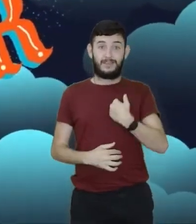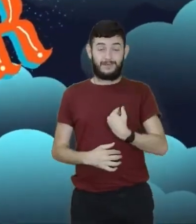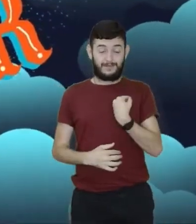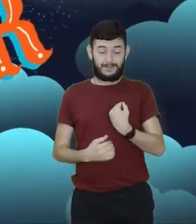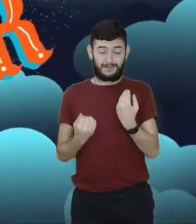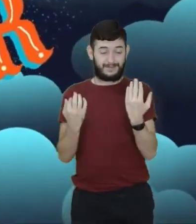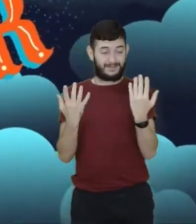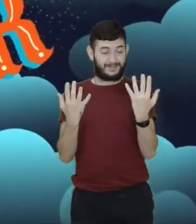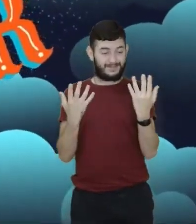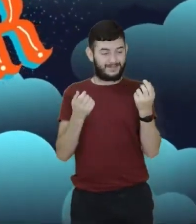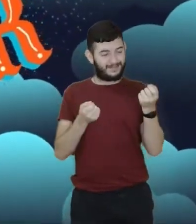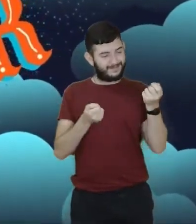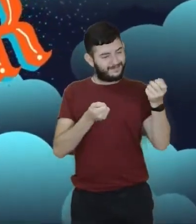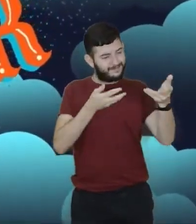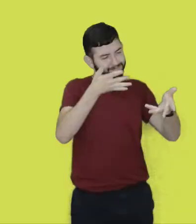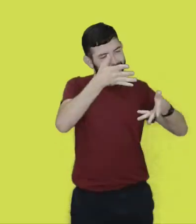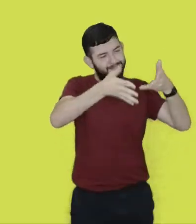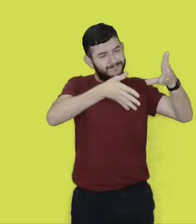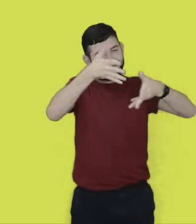viver.